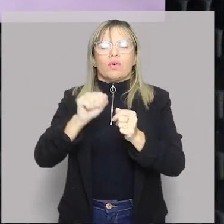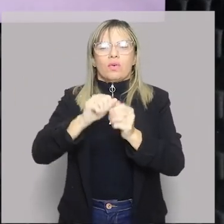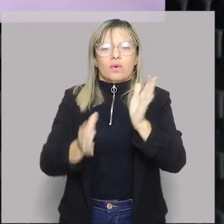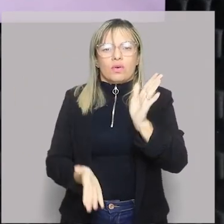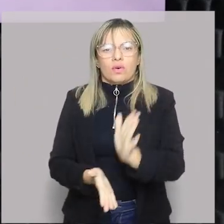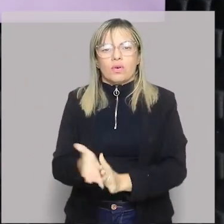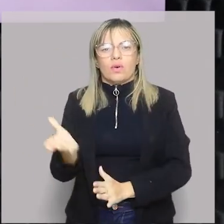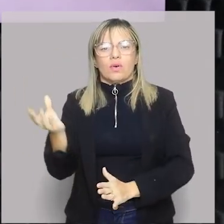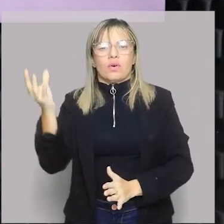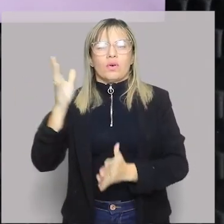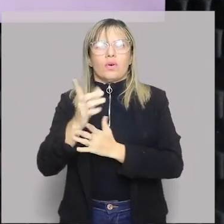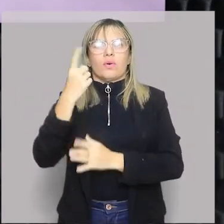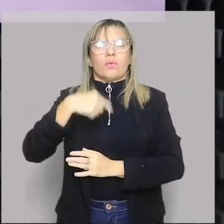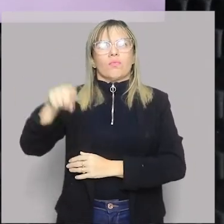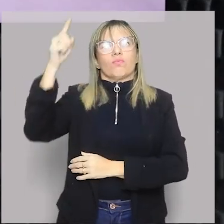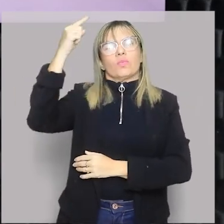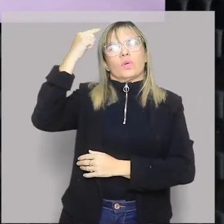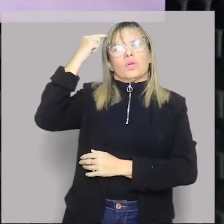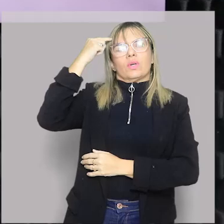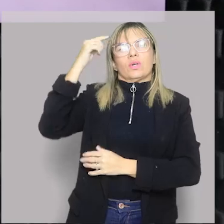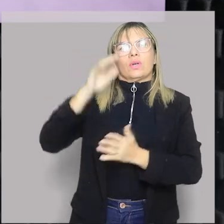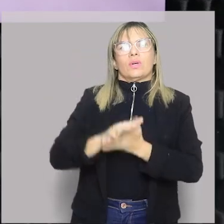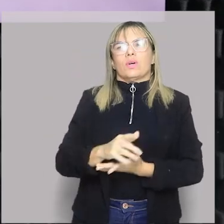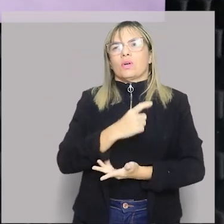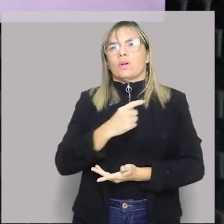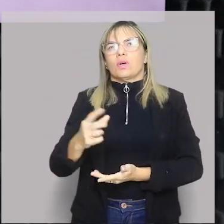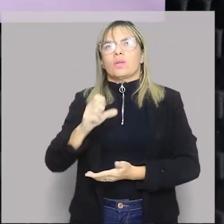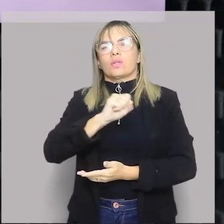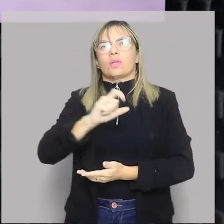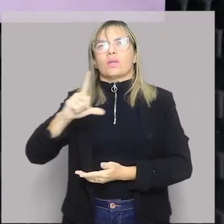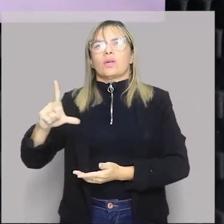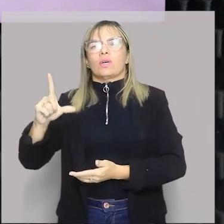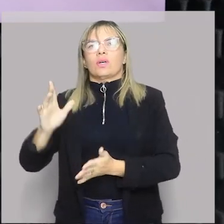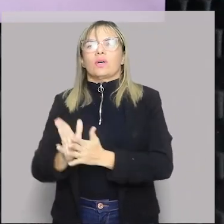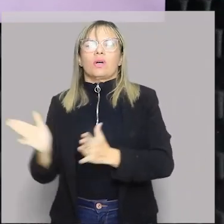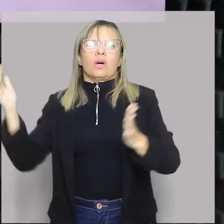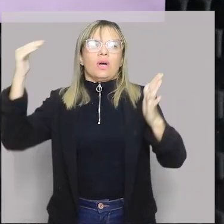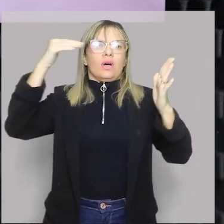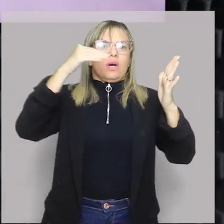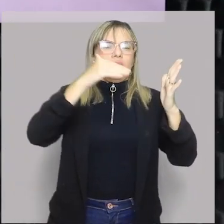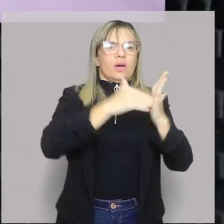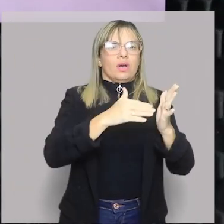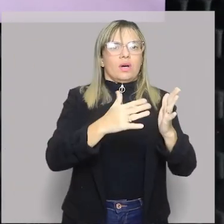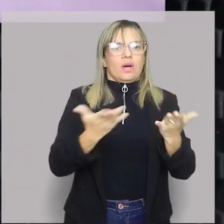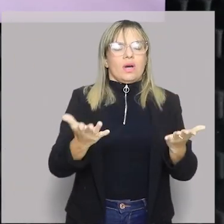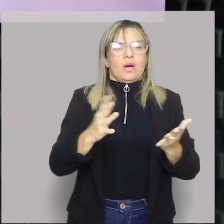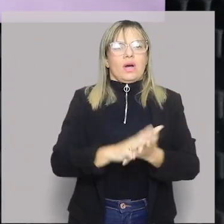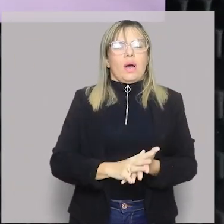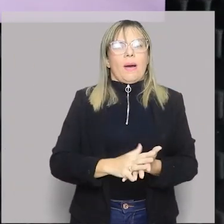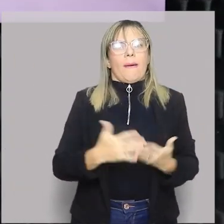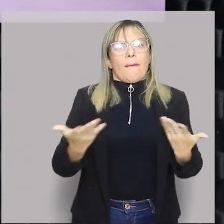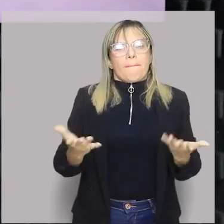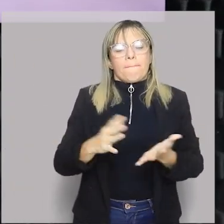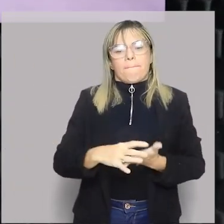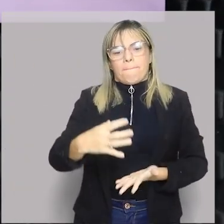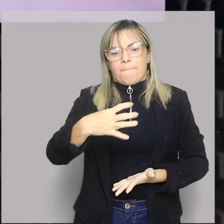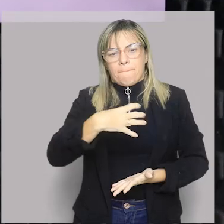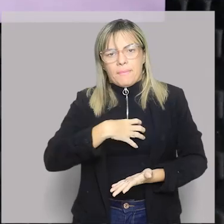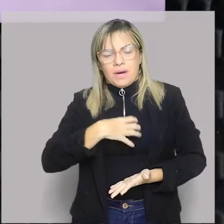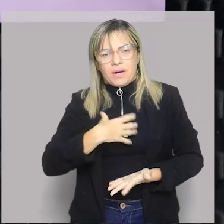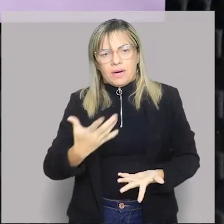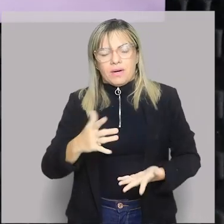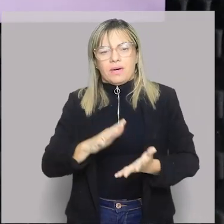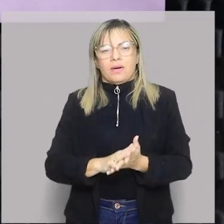vou pensar que eu vou sair de São Luís do Maranhão e vou até, por exemplo, a Bahia, né, até Salvador, então